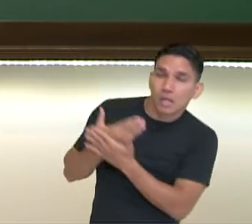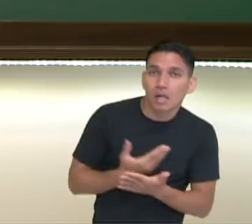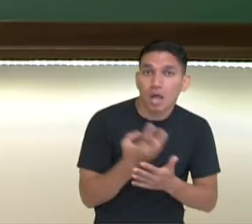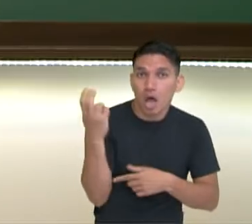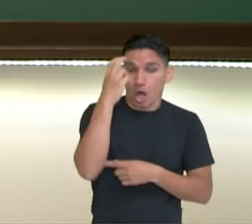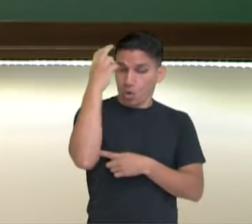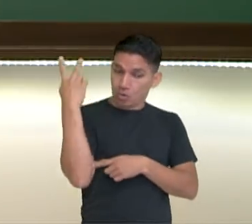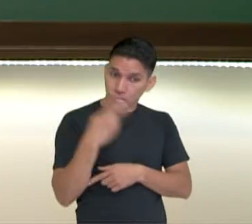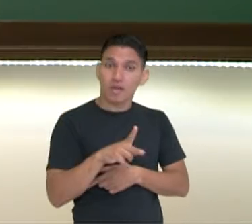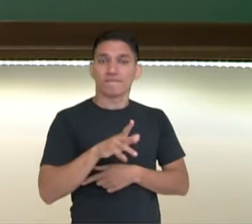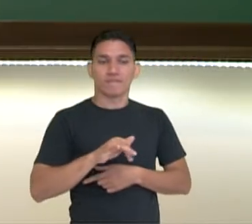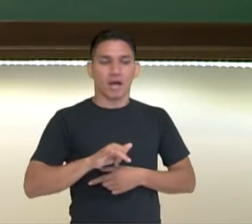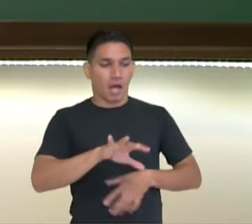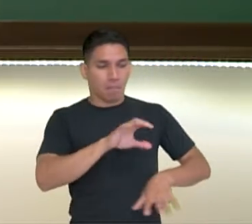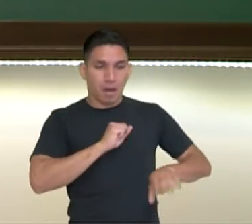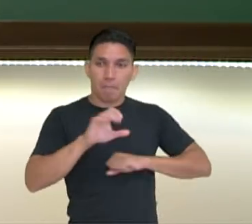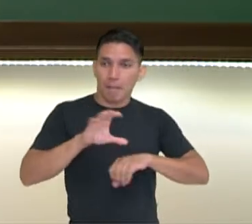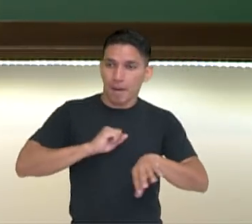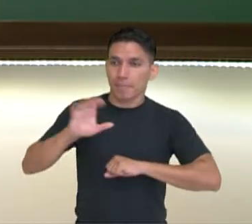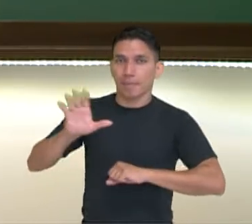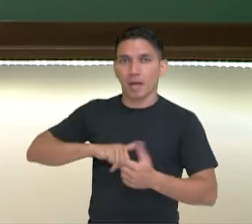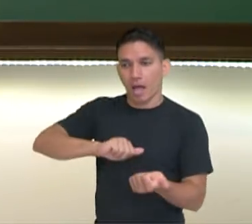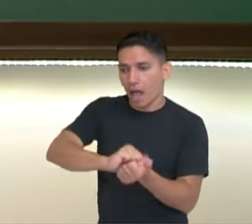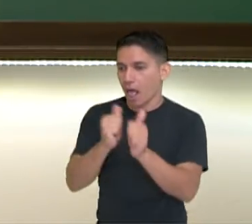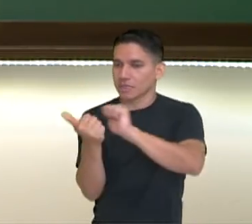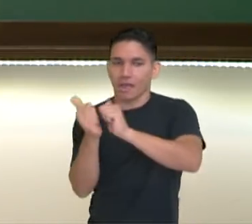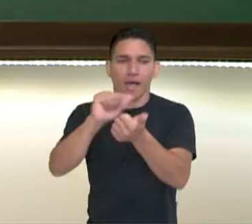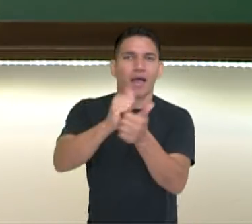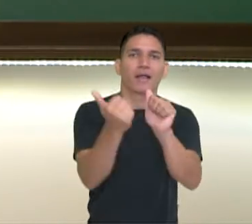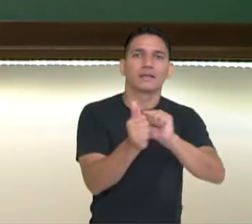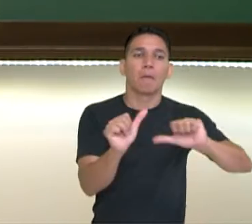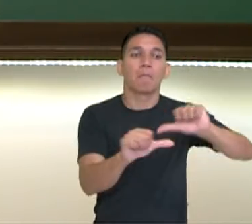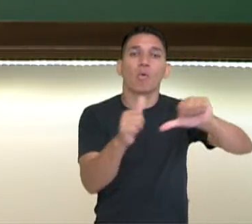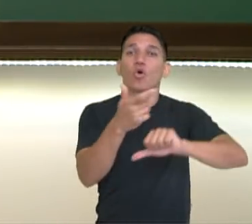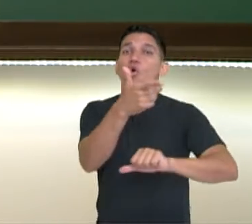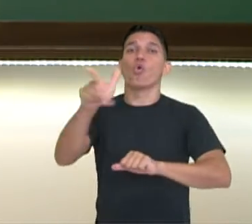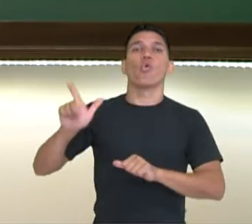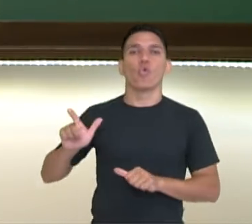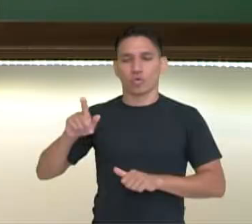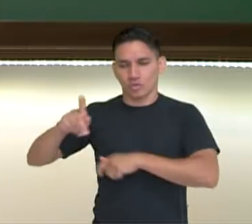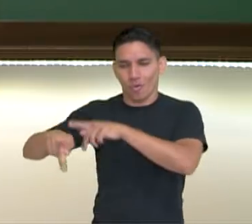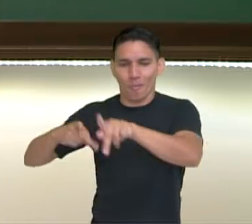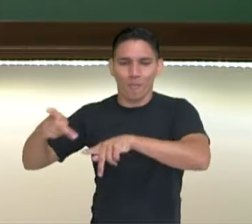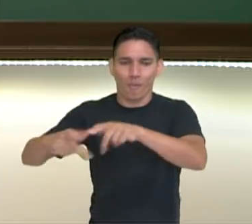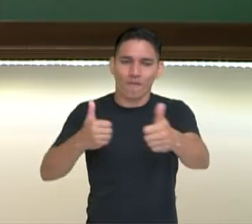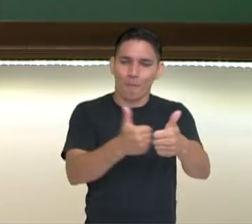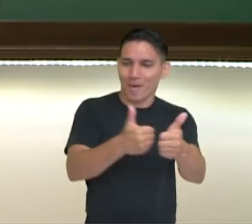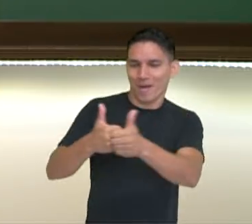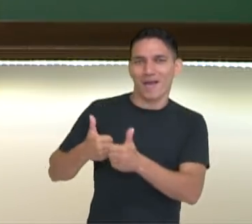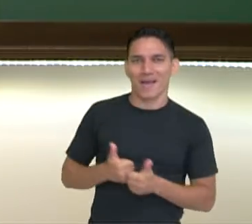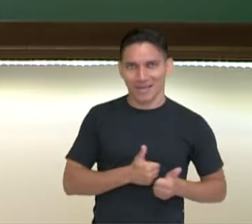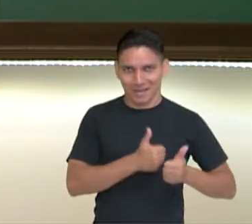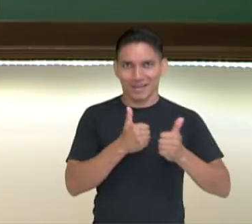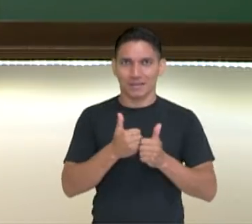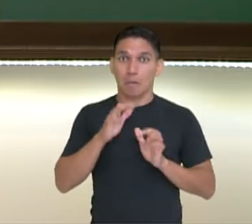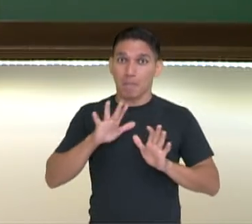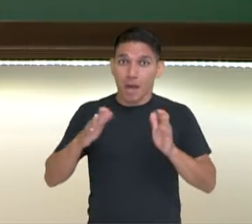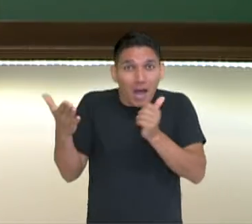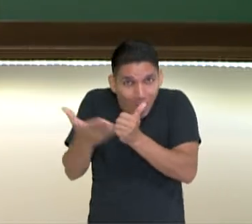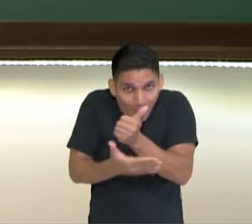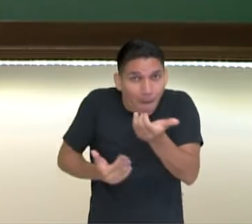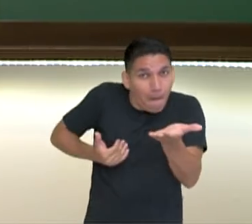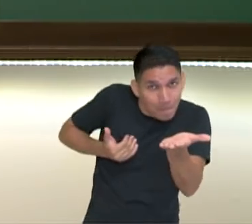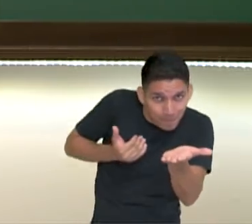sendo adotada e adaptada também, modificada pelos outros povos que ali vão habitar. Mas o berço,